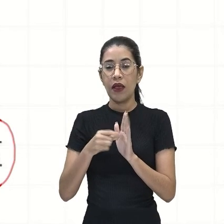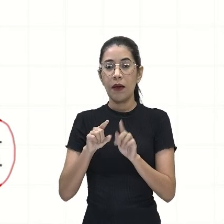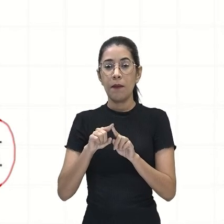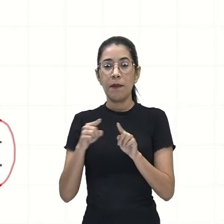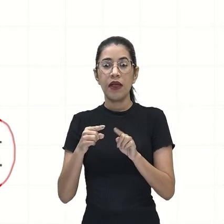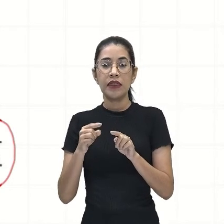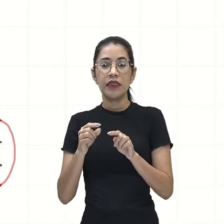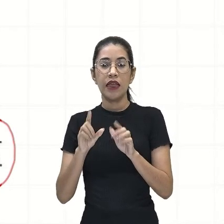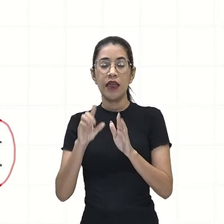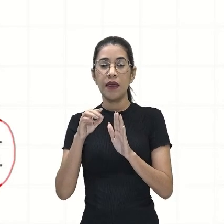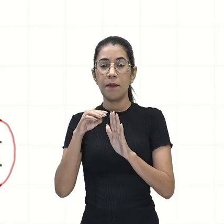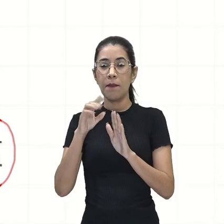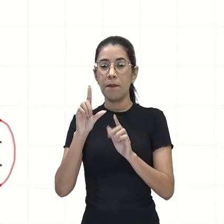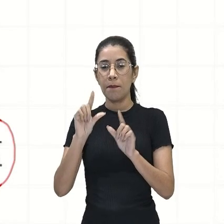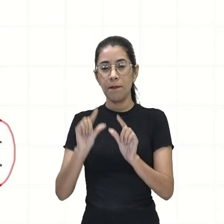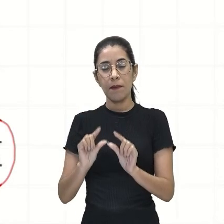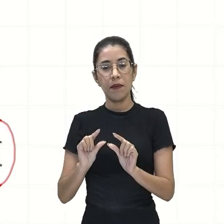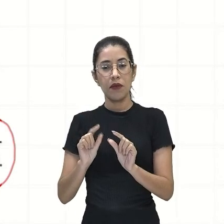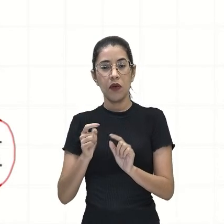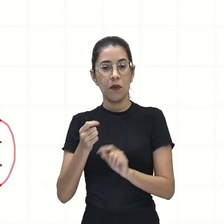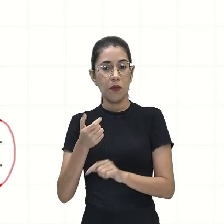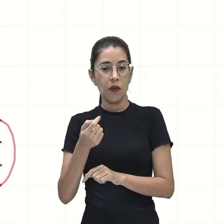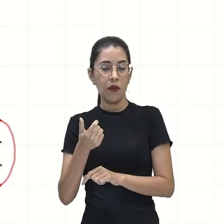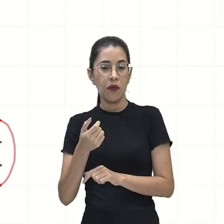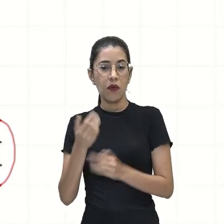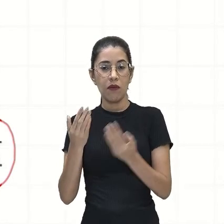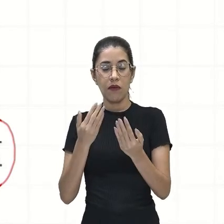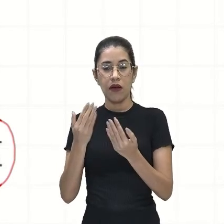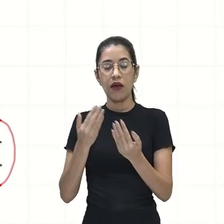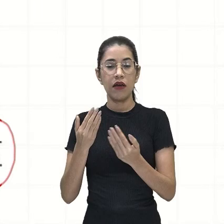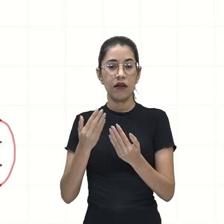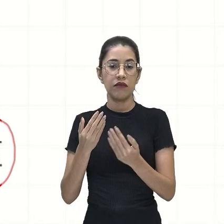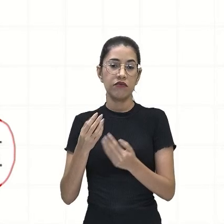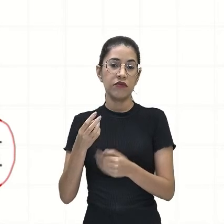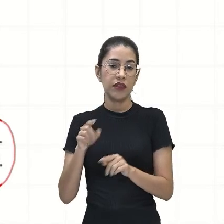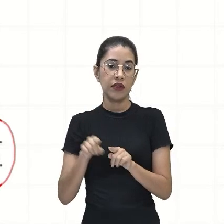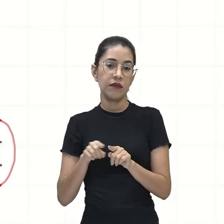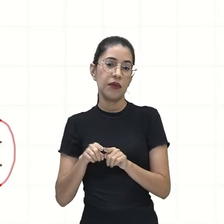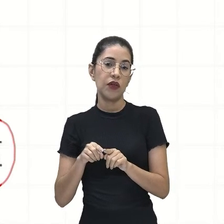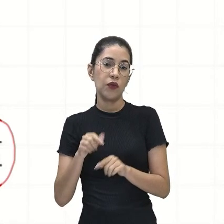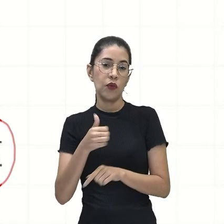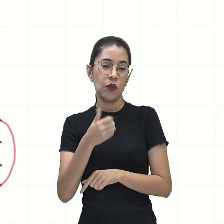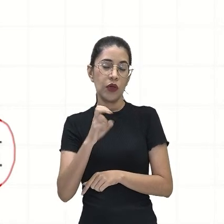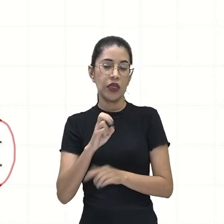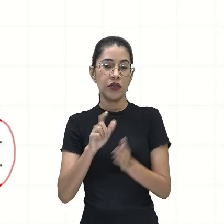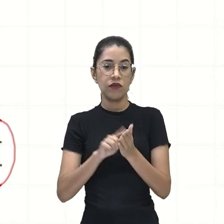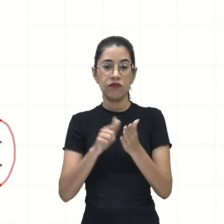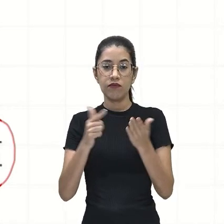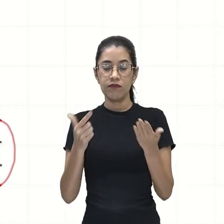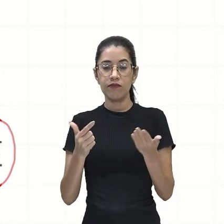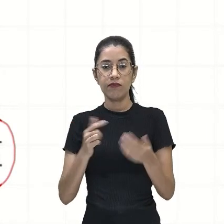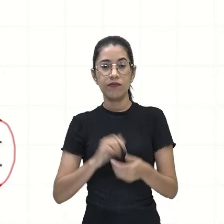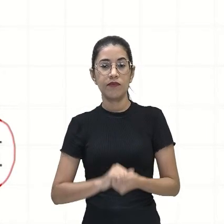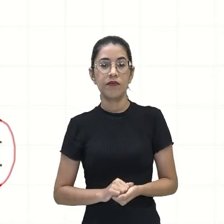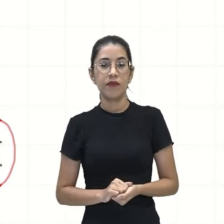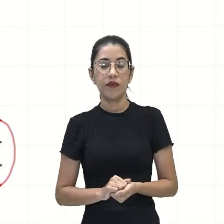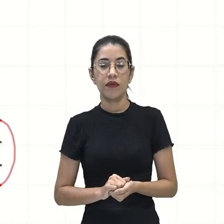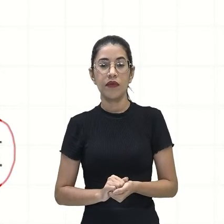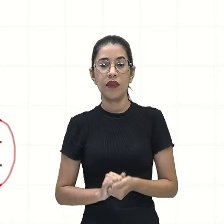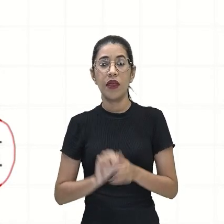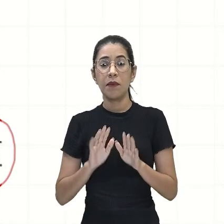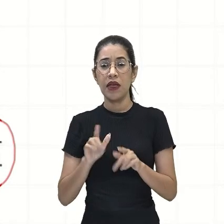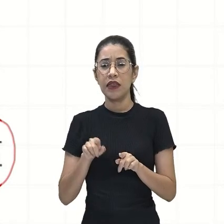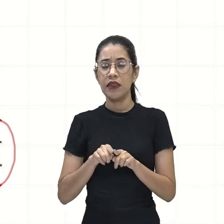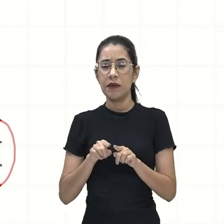aqui, né? Então, ó, observe que a barra também diminuiu aqui numa certa escala, tudo bem? Apesar de estar